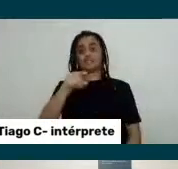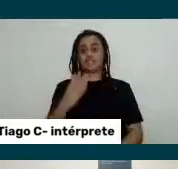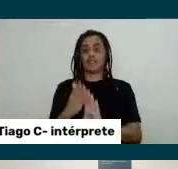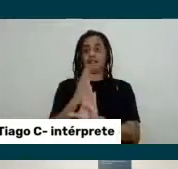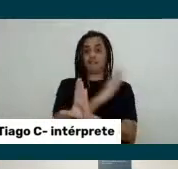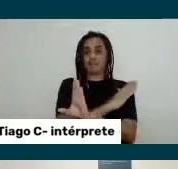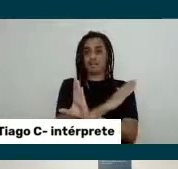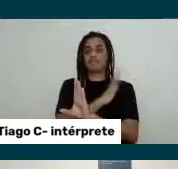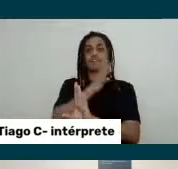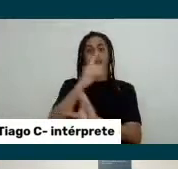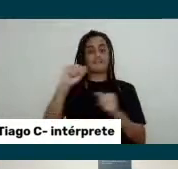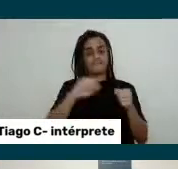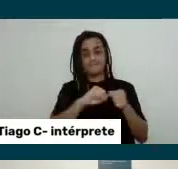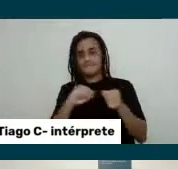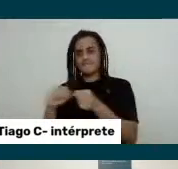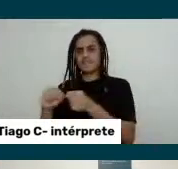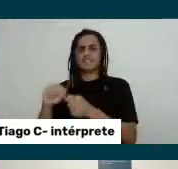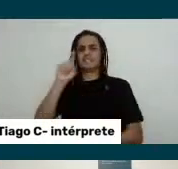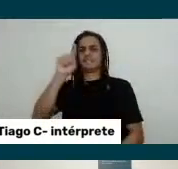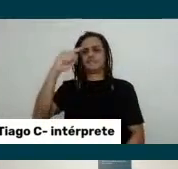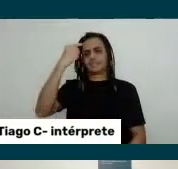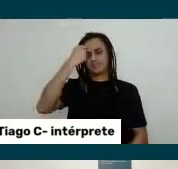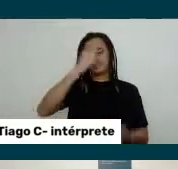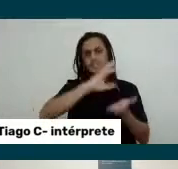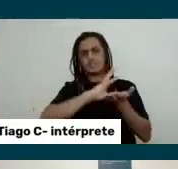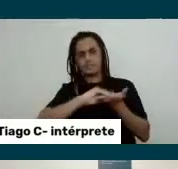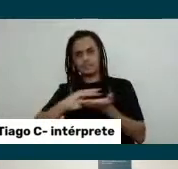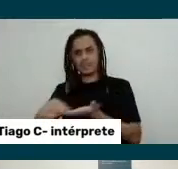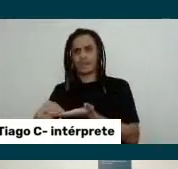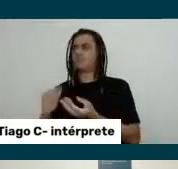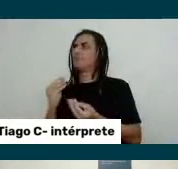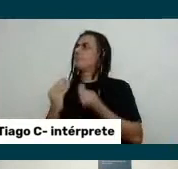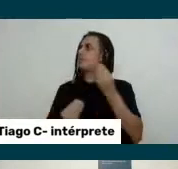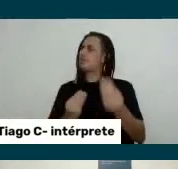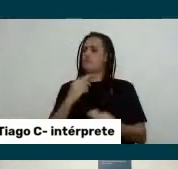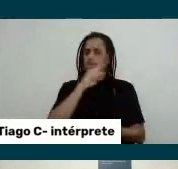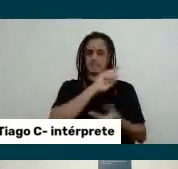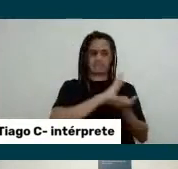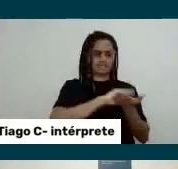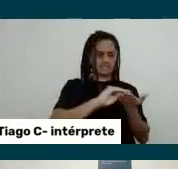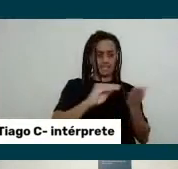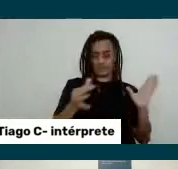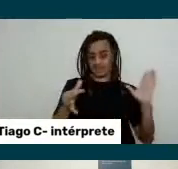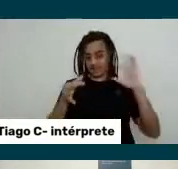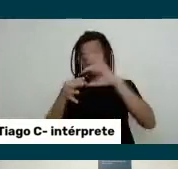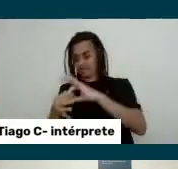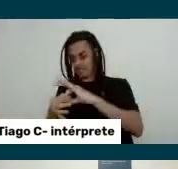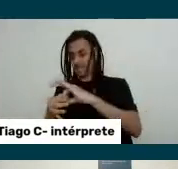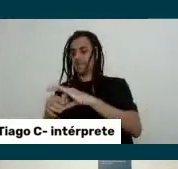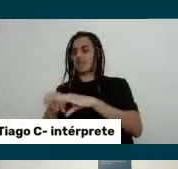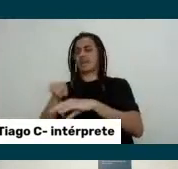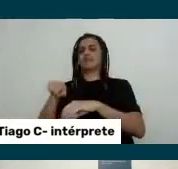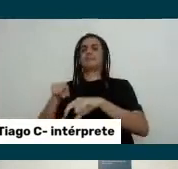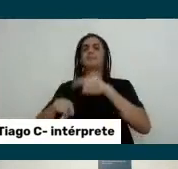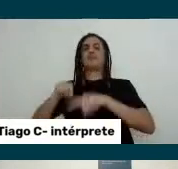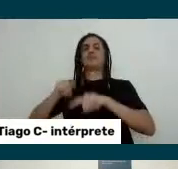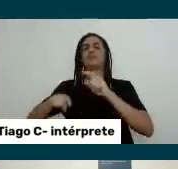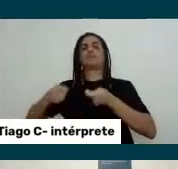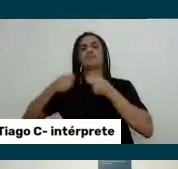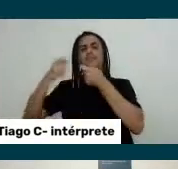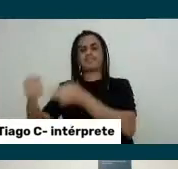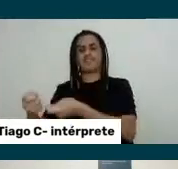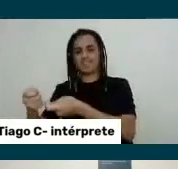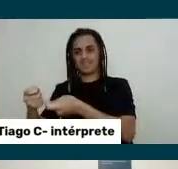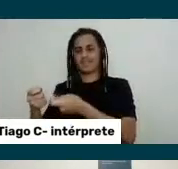dado. Só que você nunca pensou em, bom, como é que eu faço esse dado estar conectado com a entrega do produto? E quando a gente consegue entregar isso